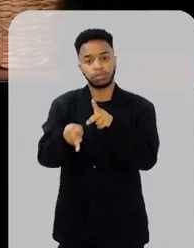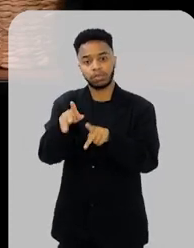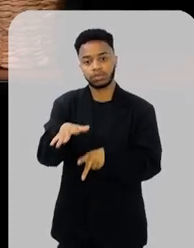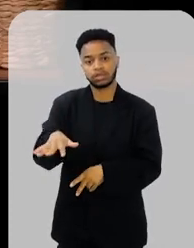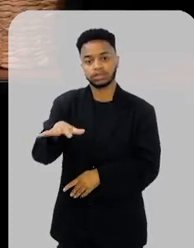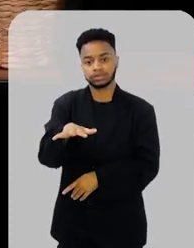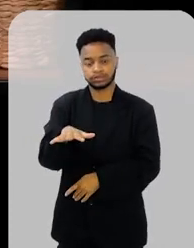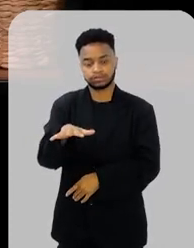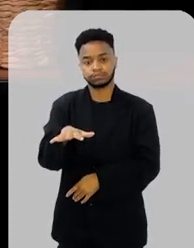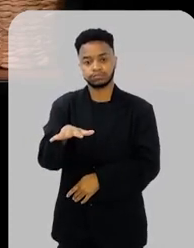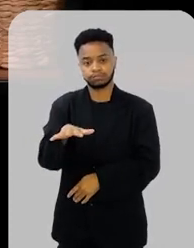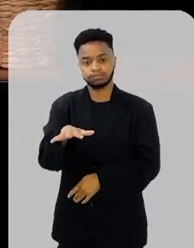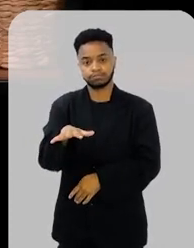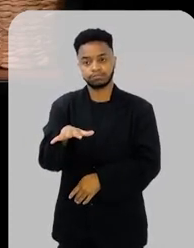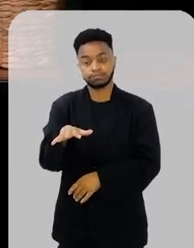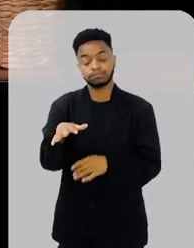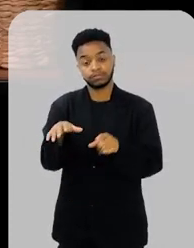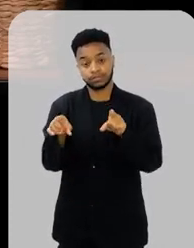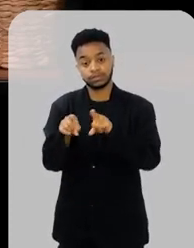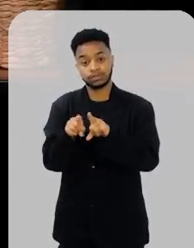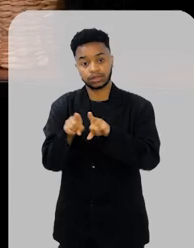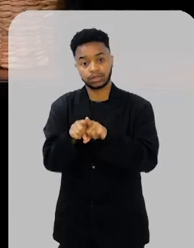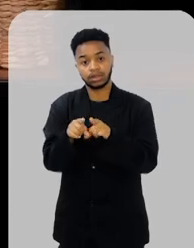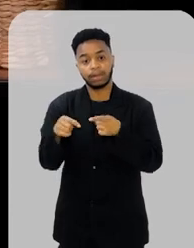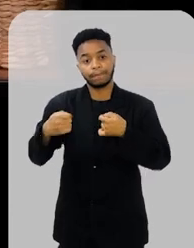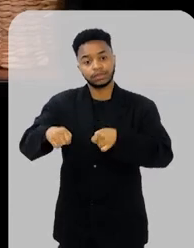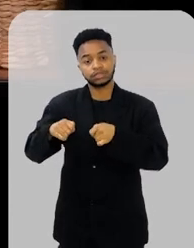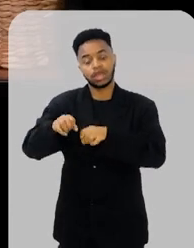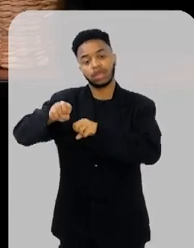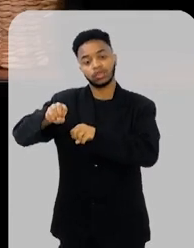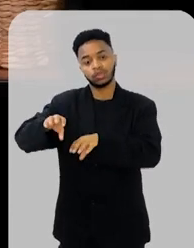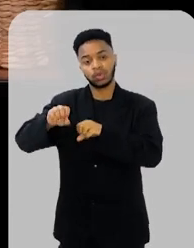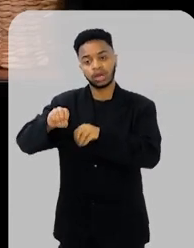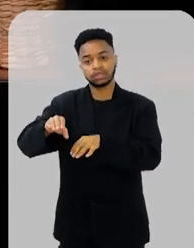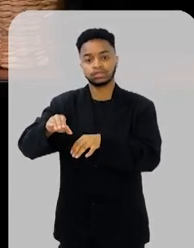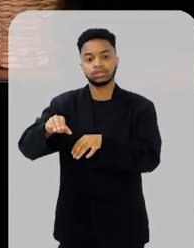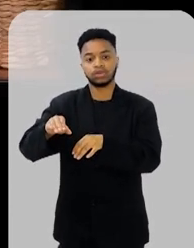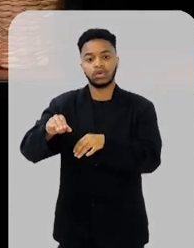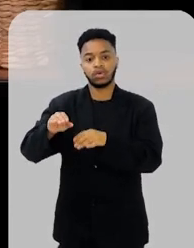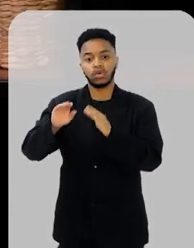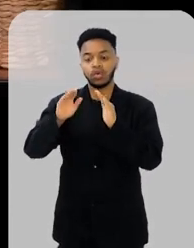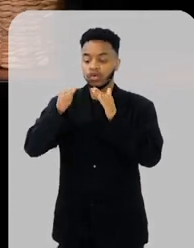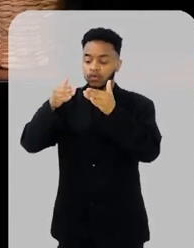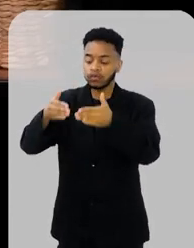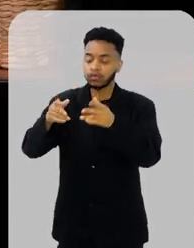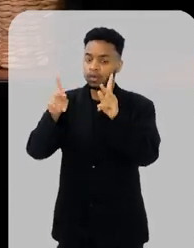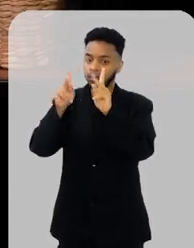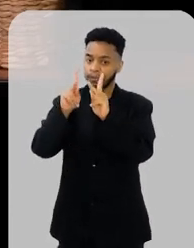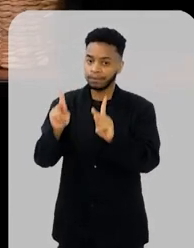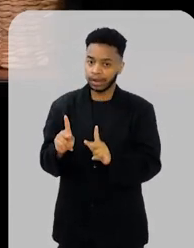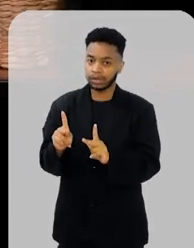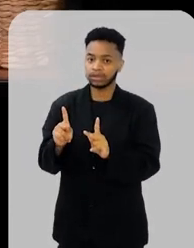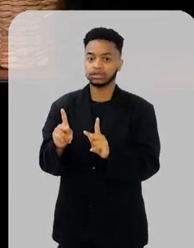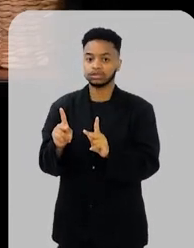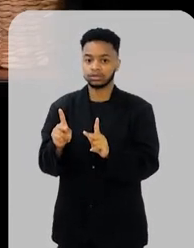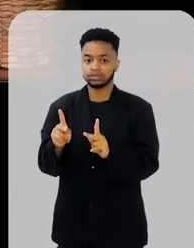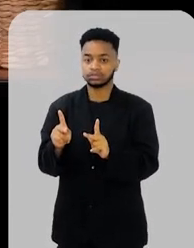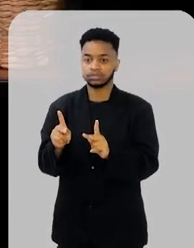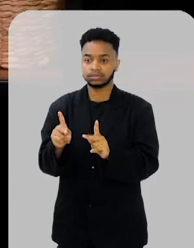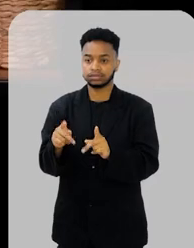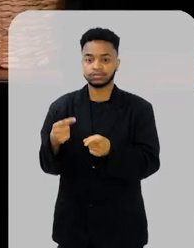daqueles territórios e partir também para uma educação mais voltada para a paz e